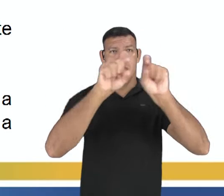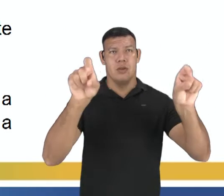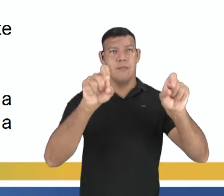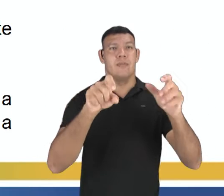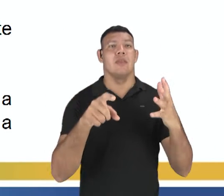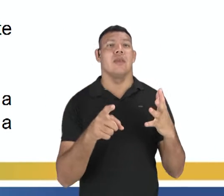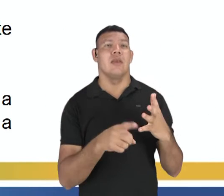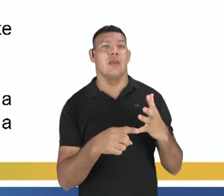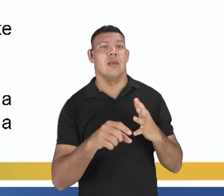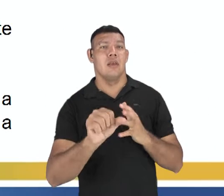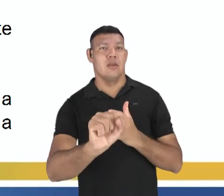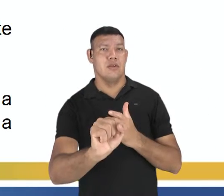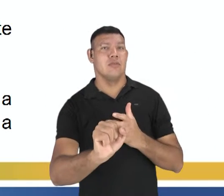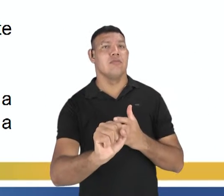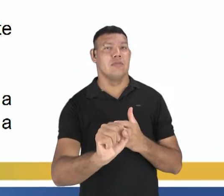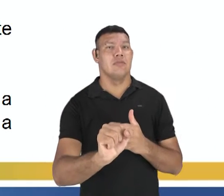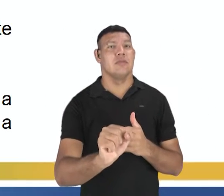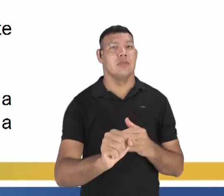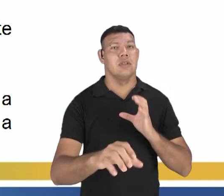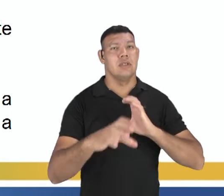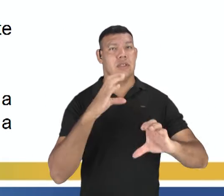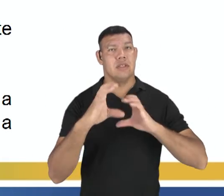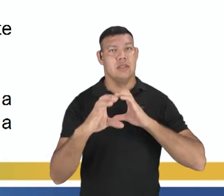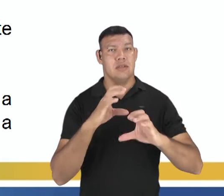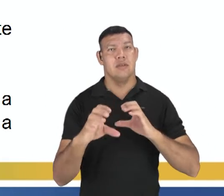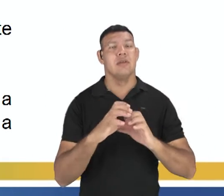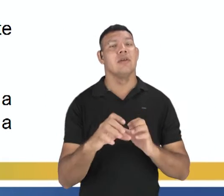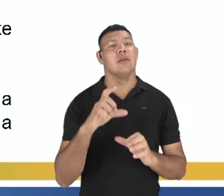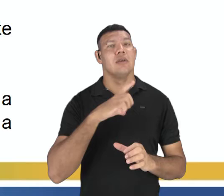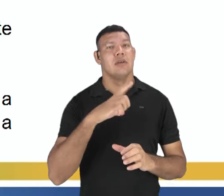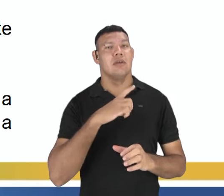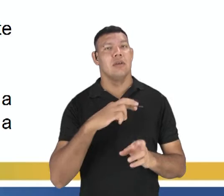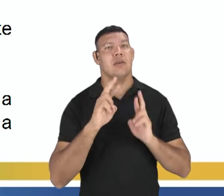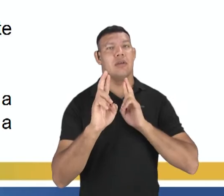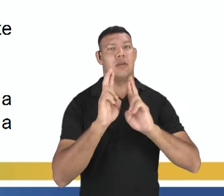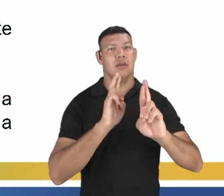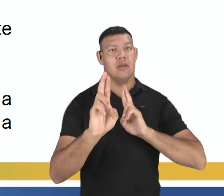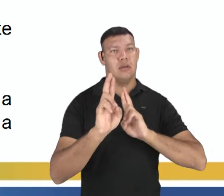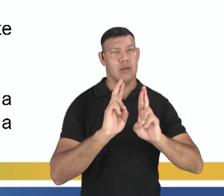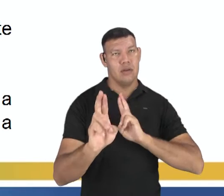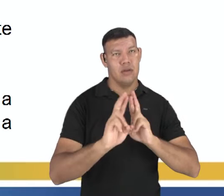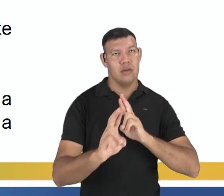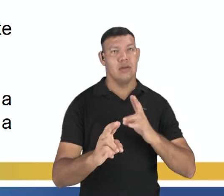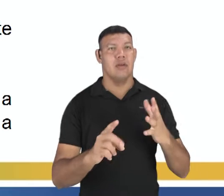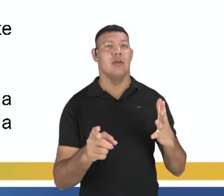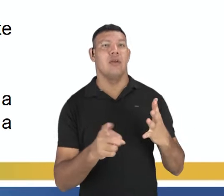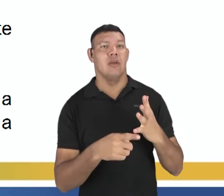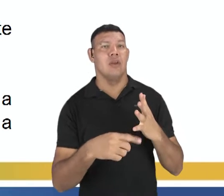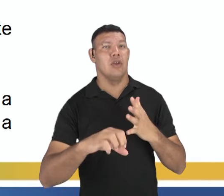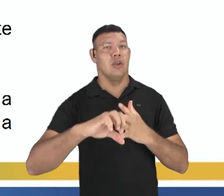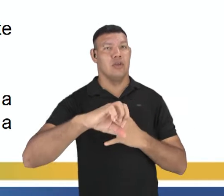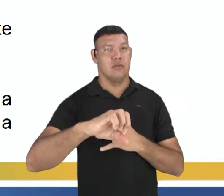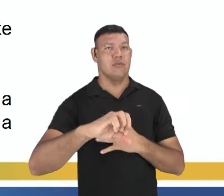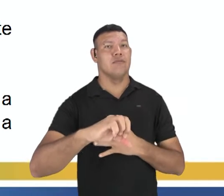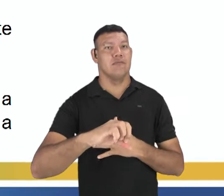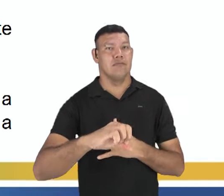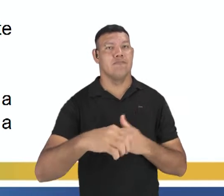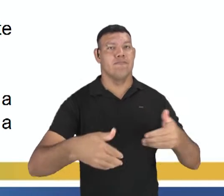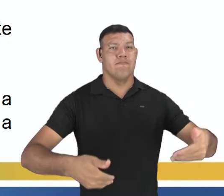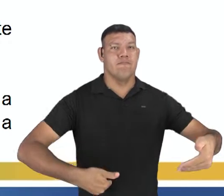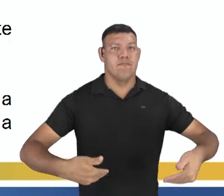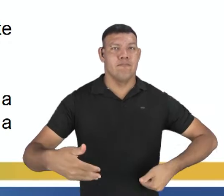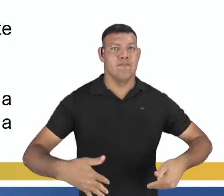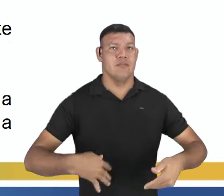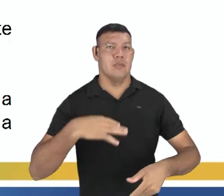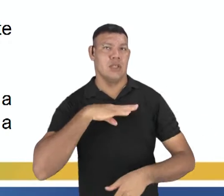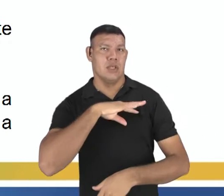e a dama é a sucerana, isto é, servo e senhora, em consonância com a sociedade